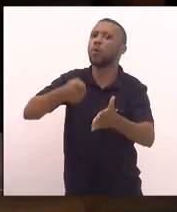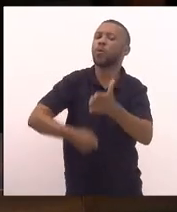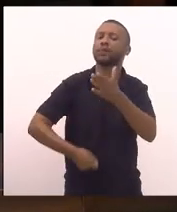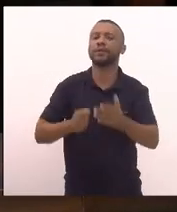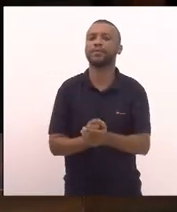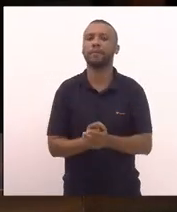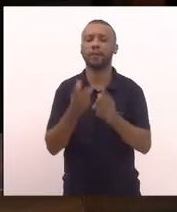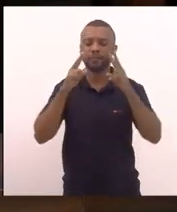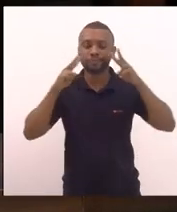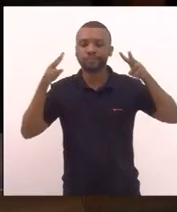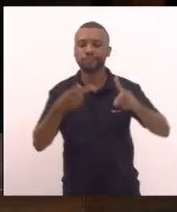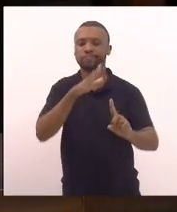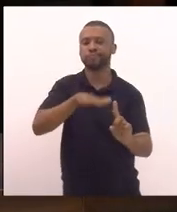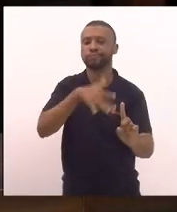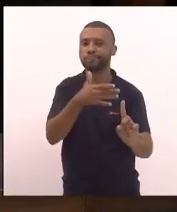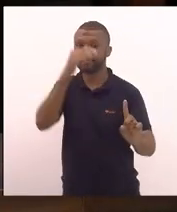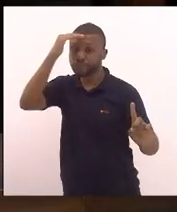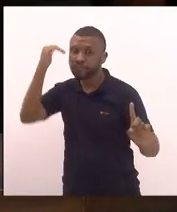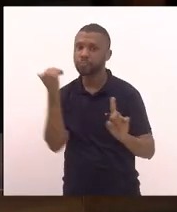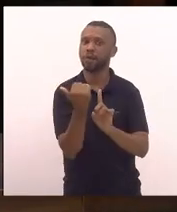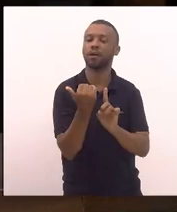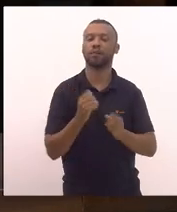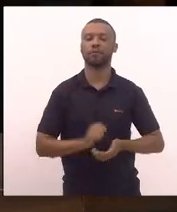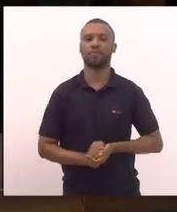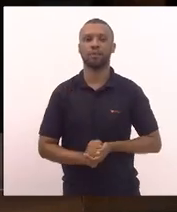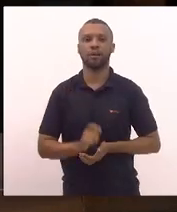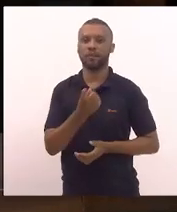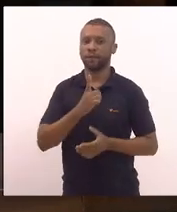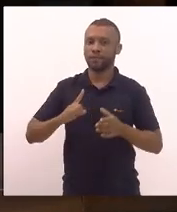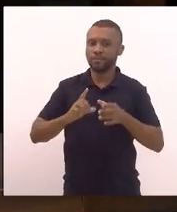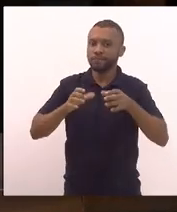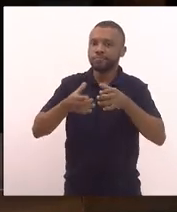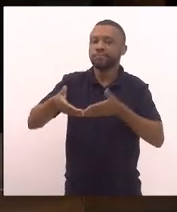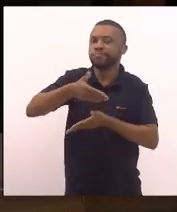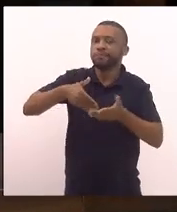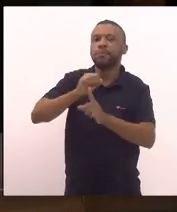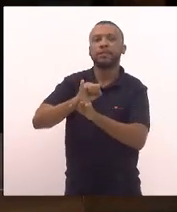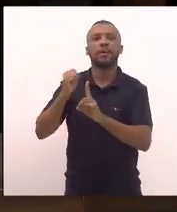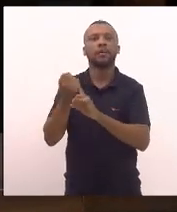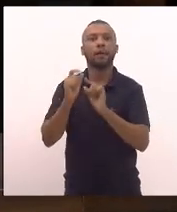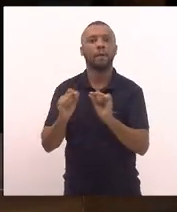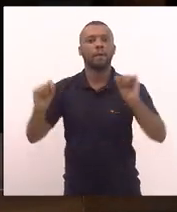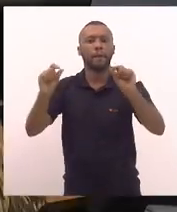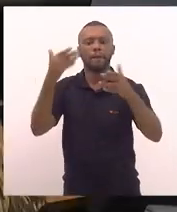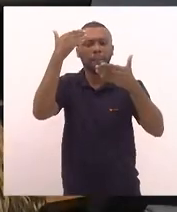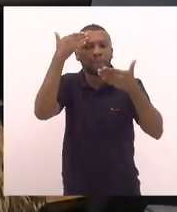serem reconhecidas e para fazer parte dessa sociedade. Muito obrigada. Tá?